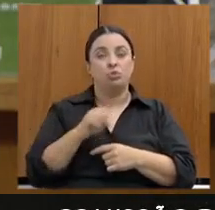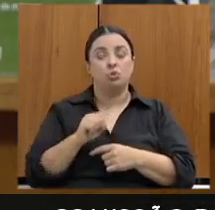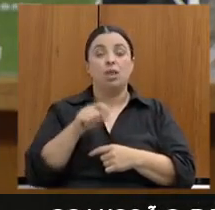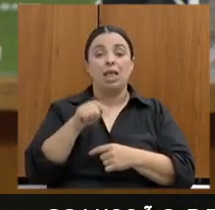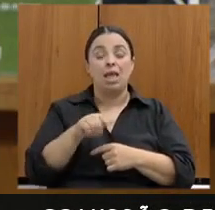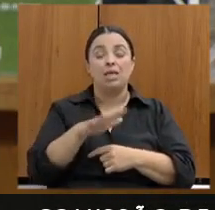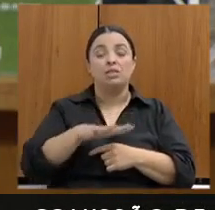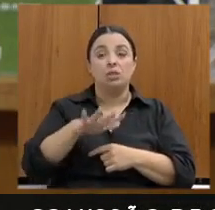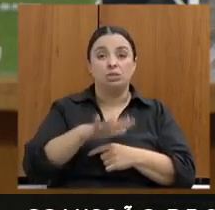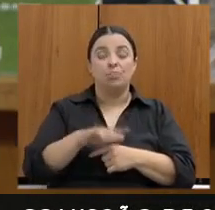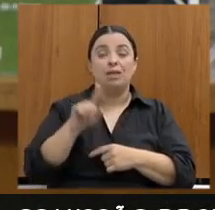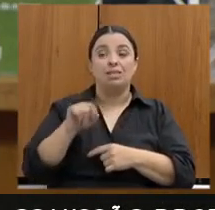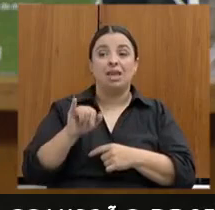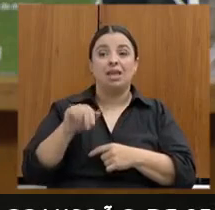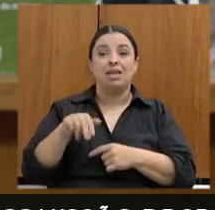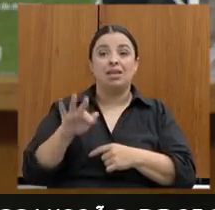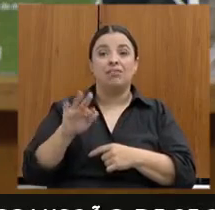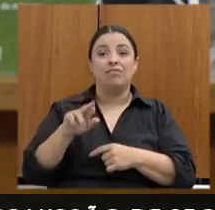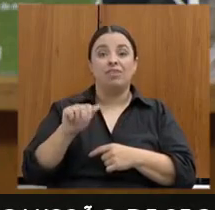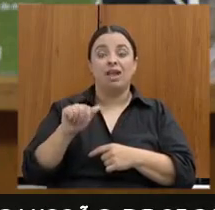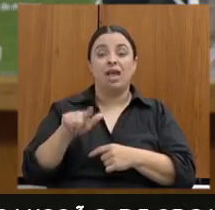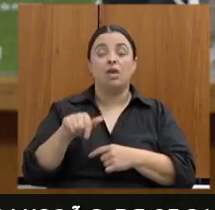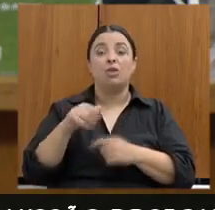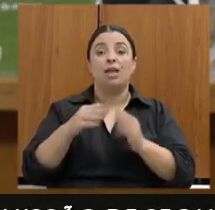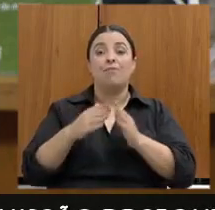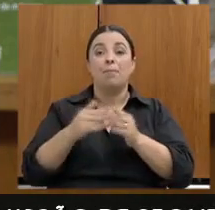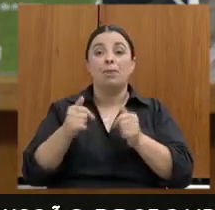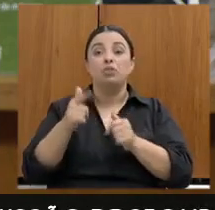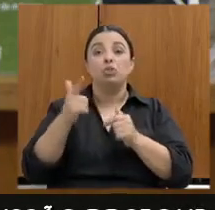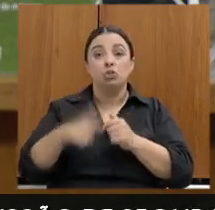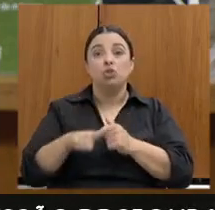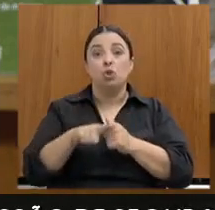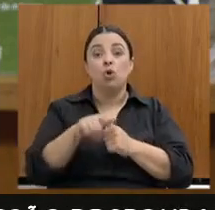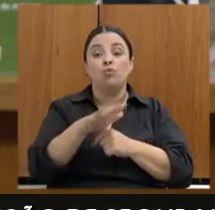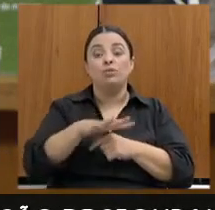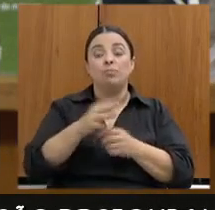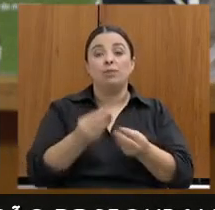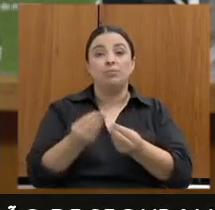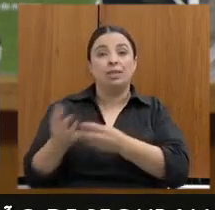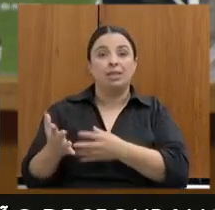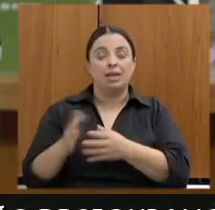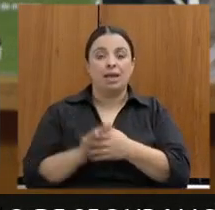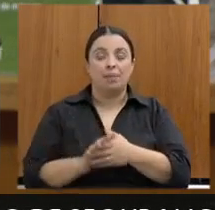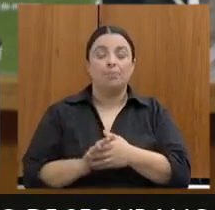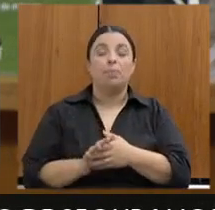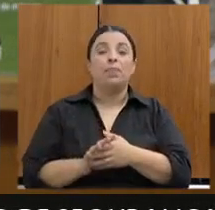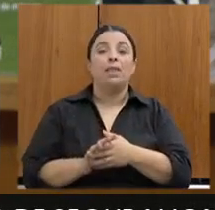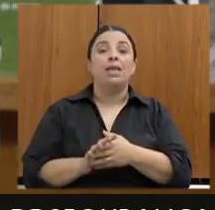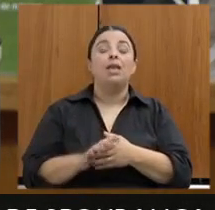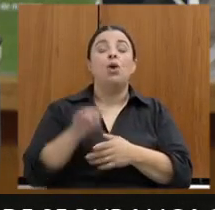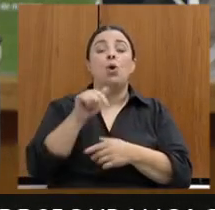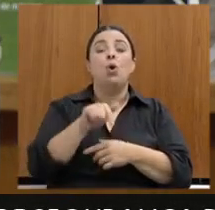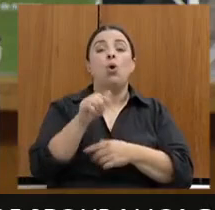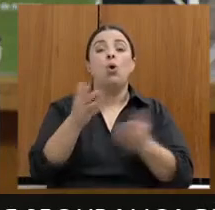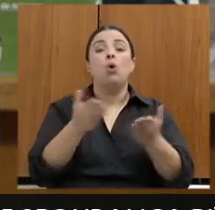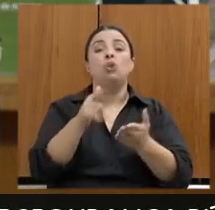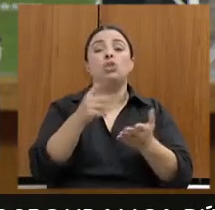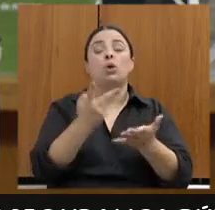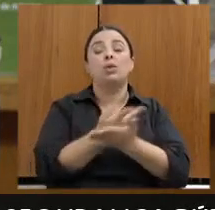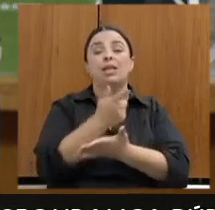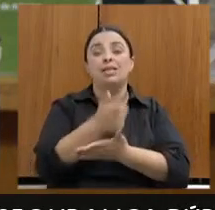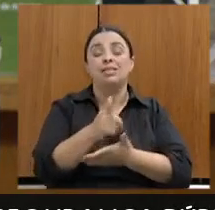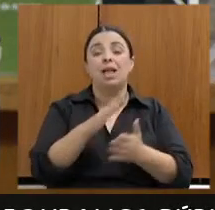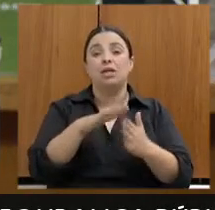solicitando para que pudesse nos entregaram aquele espaço e hoje ali nós temos academia de Bombeiros e nós temos também o